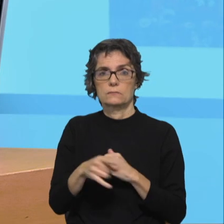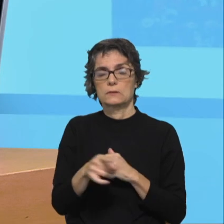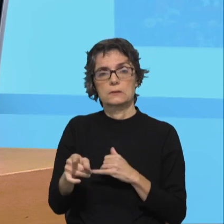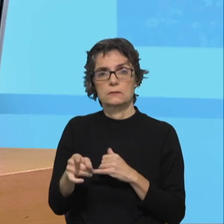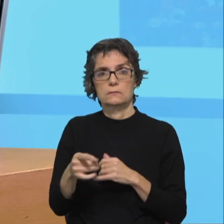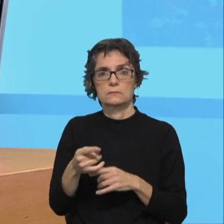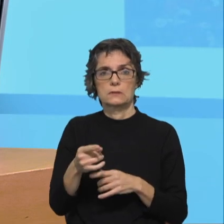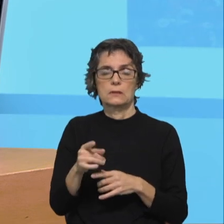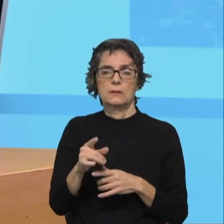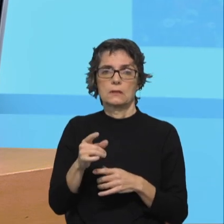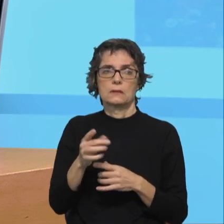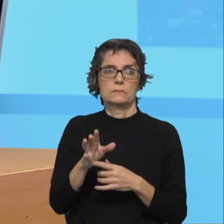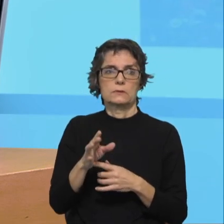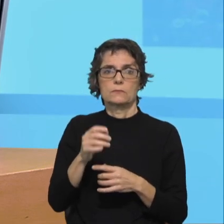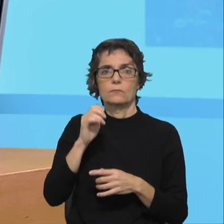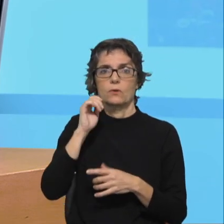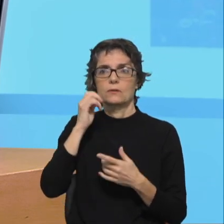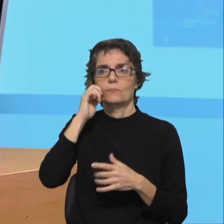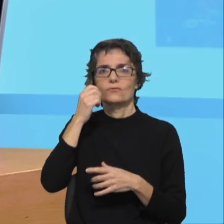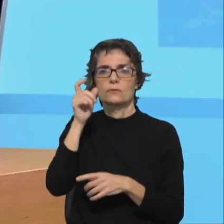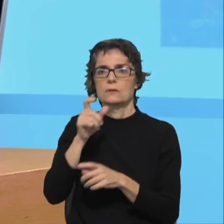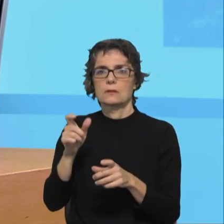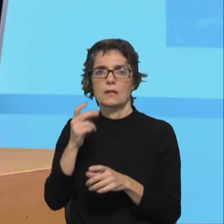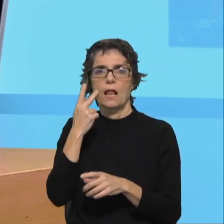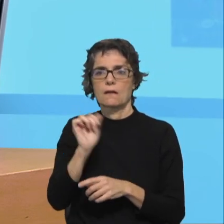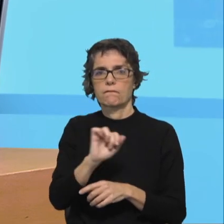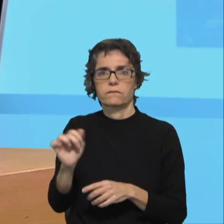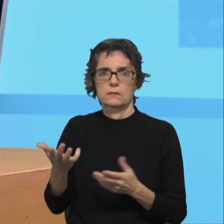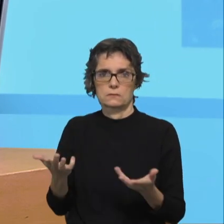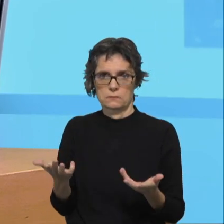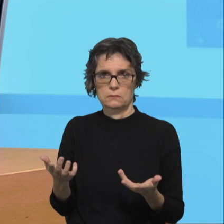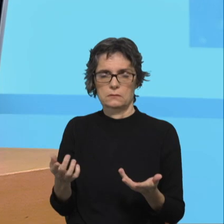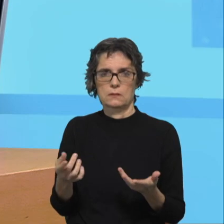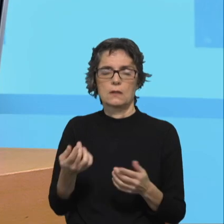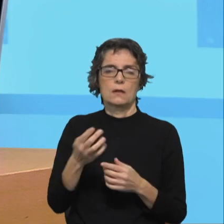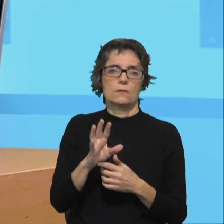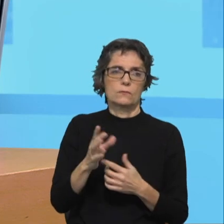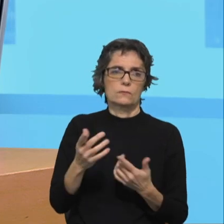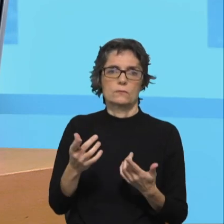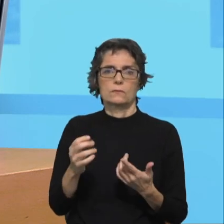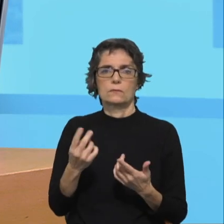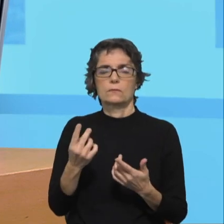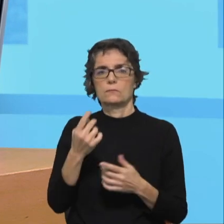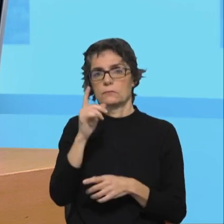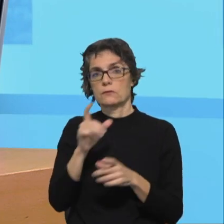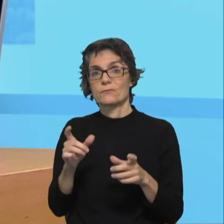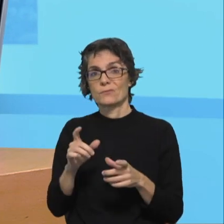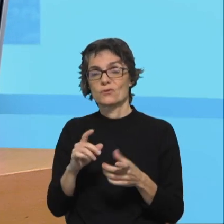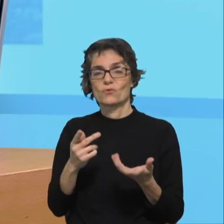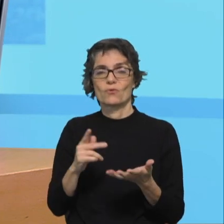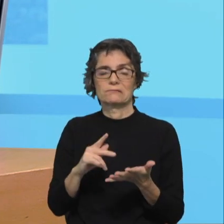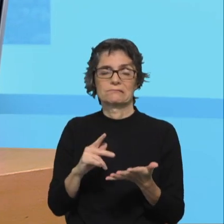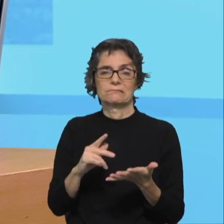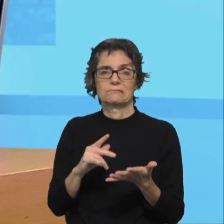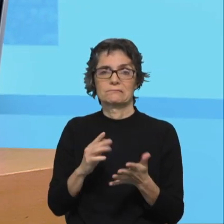das pessoas, quer dizer, a pessoa que, ao utilizar os meios digitais, deixa marcas que